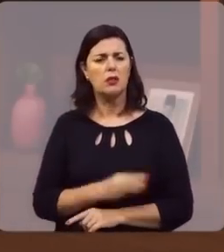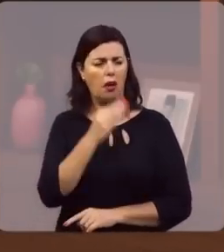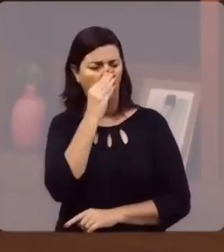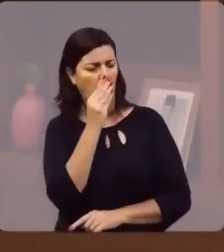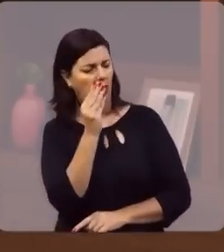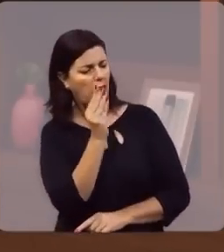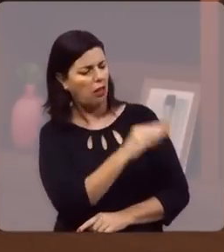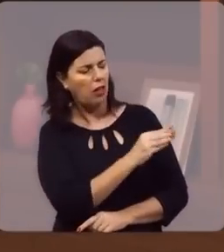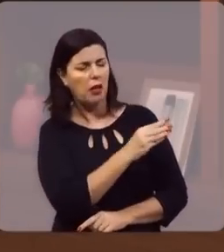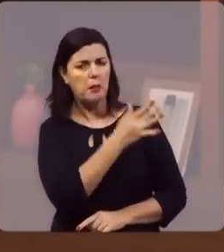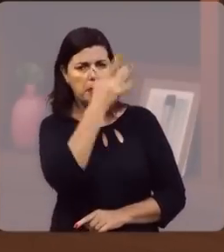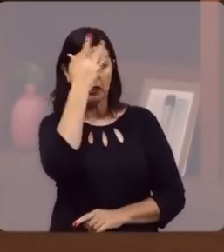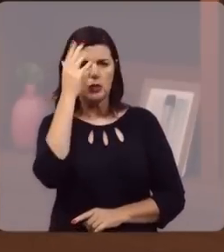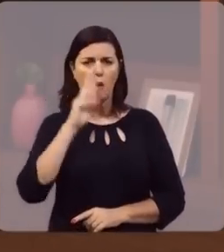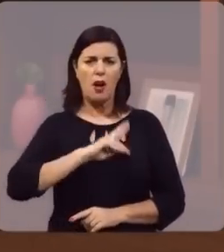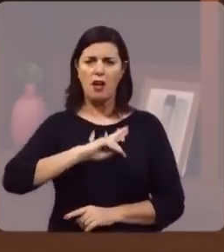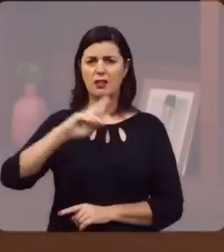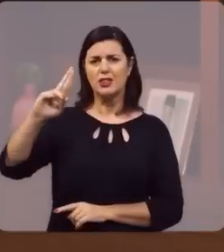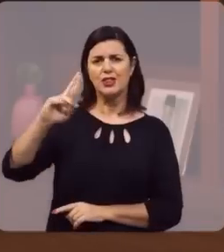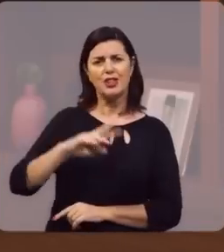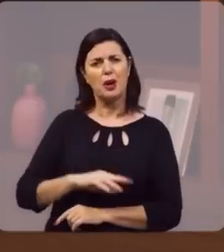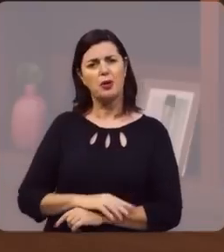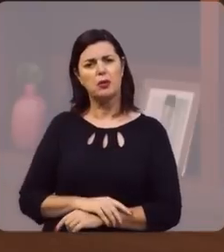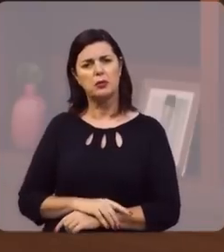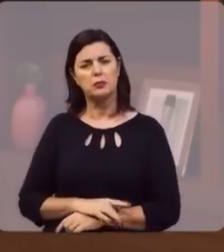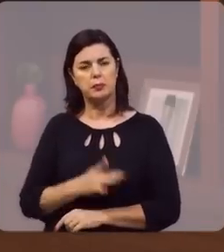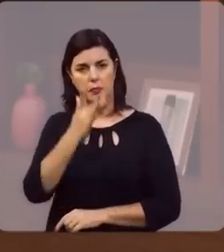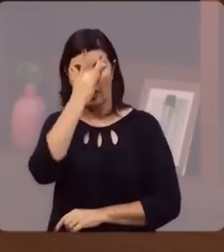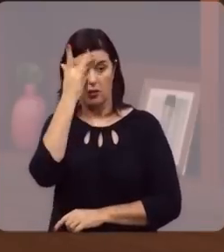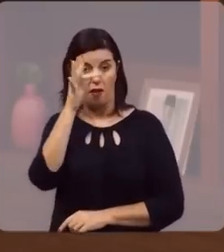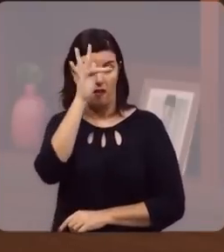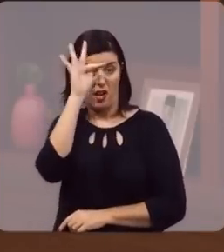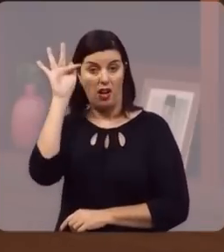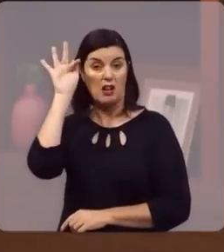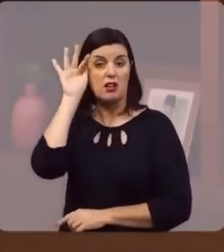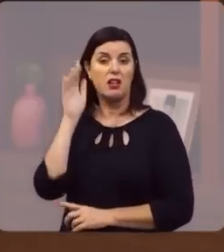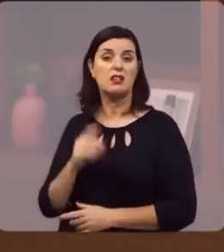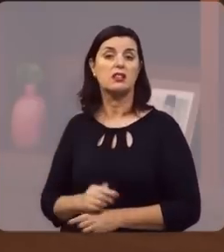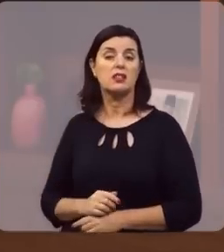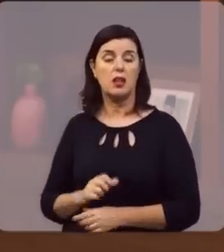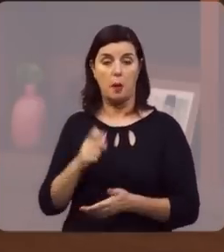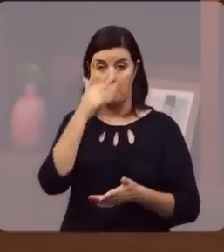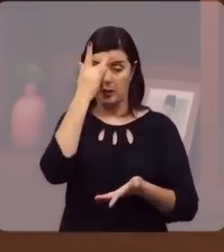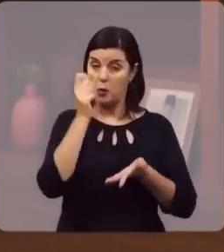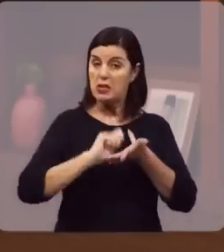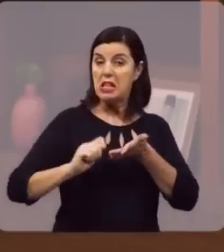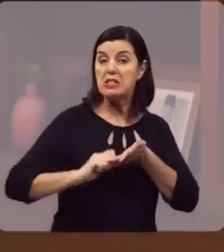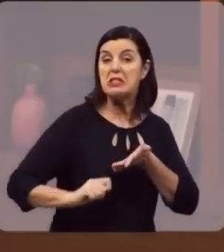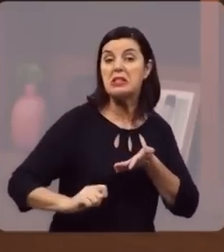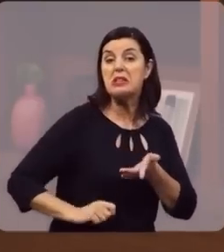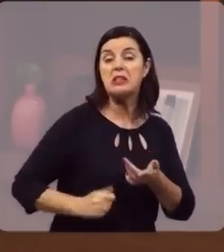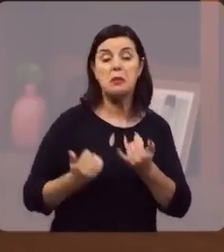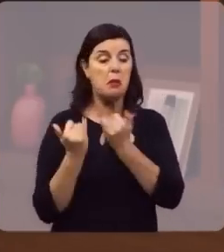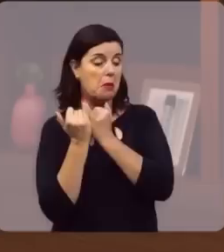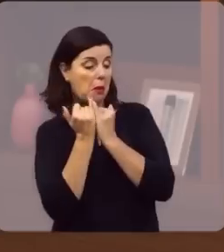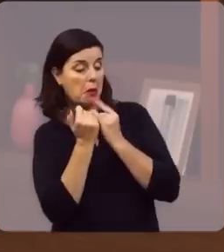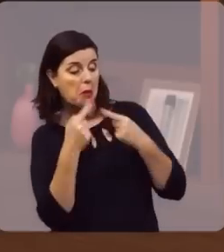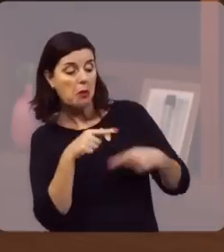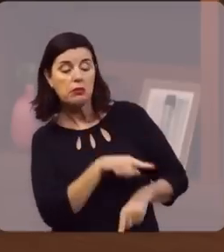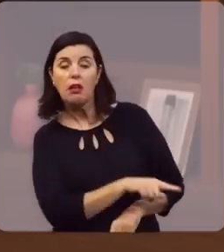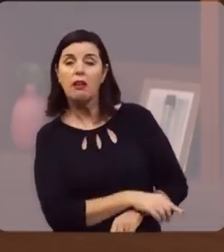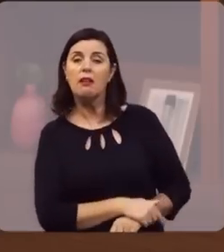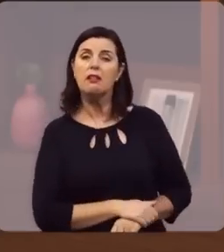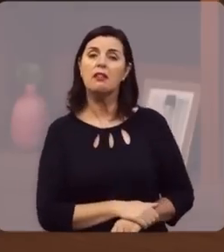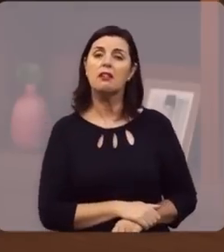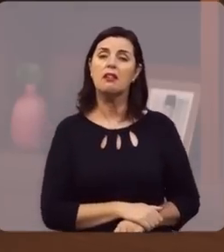pelas autoridades religiosas e os fariseus dos seus escribas tramaram contra